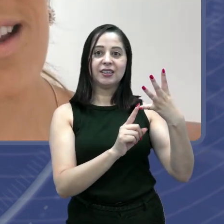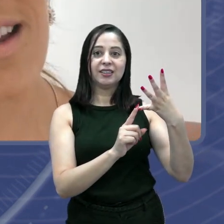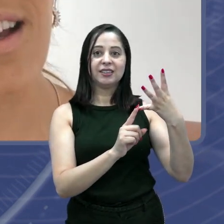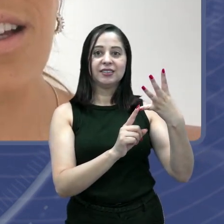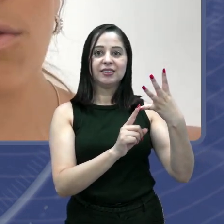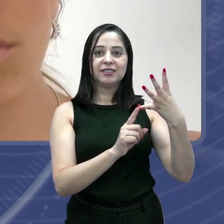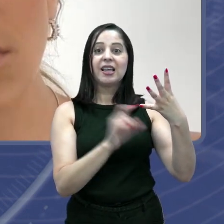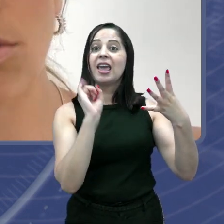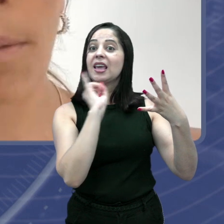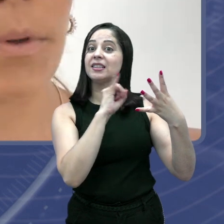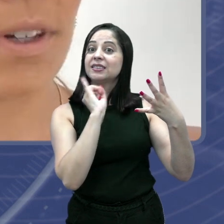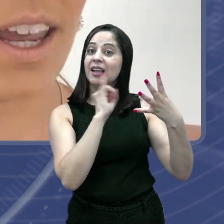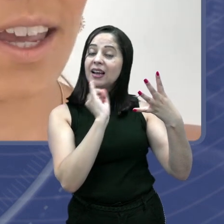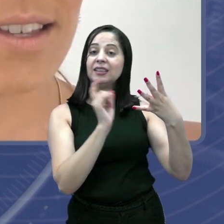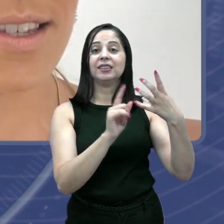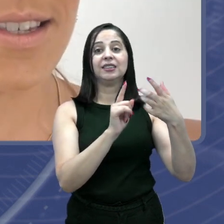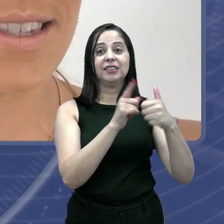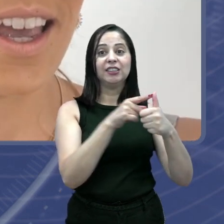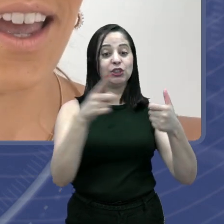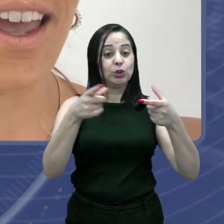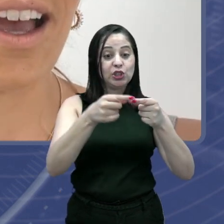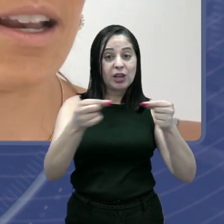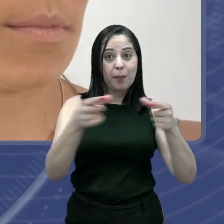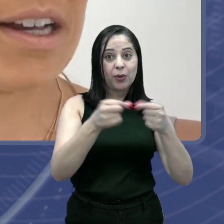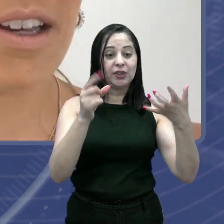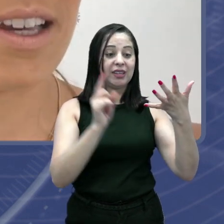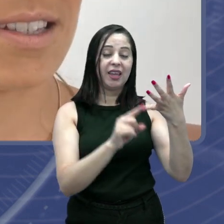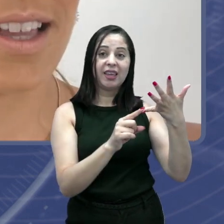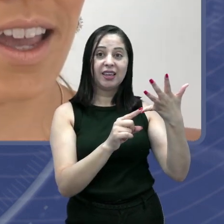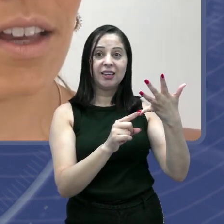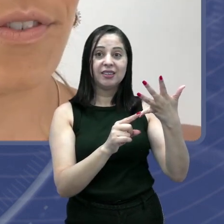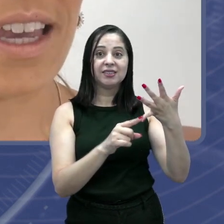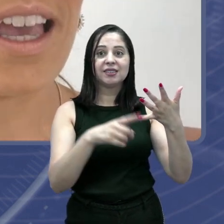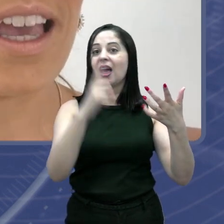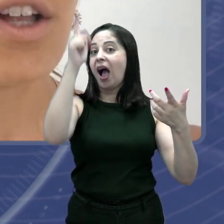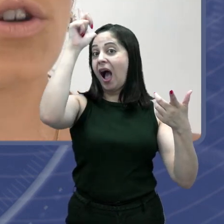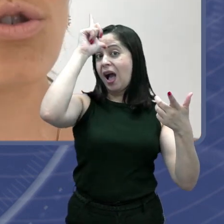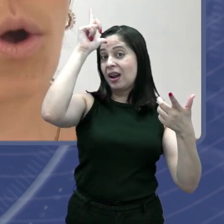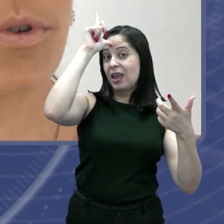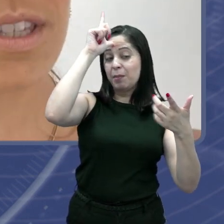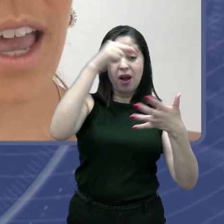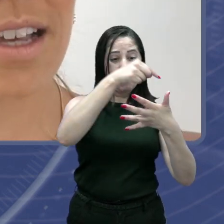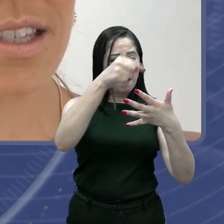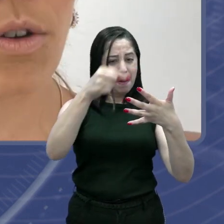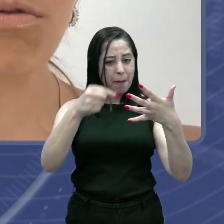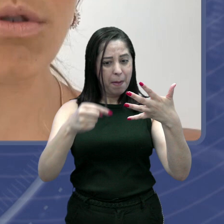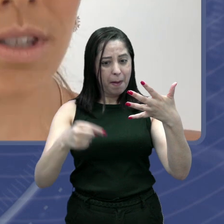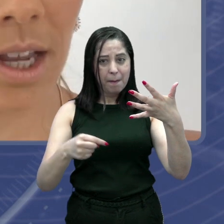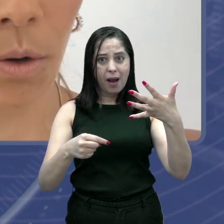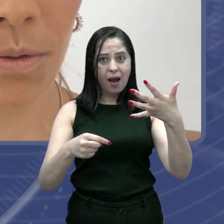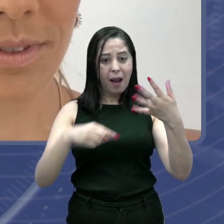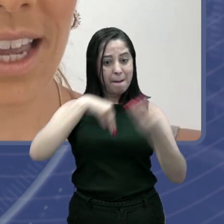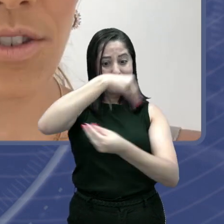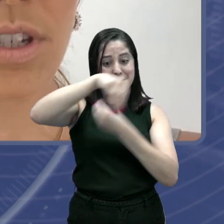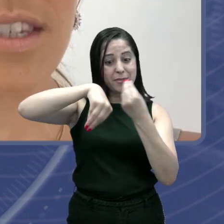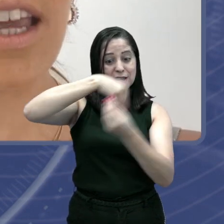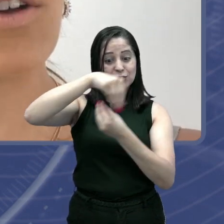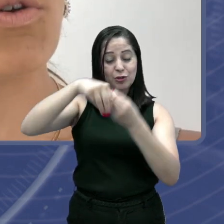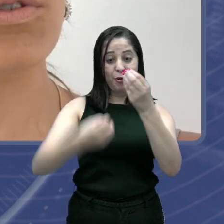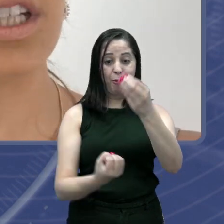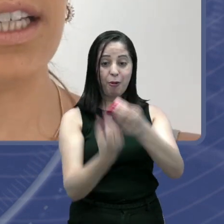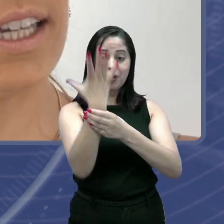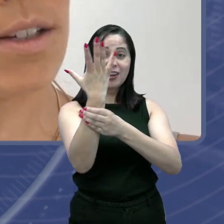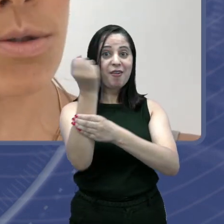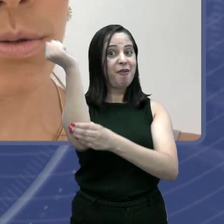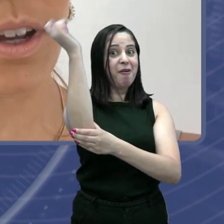depois italianos, japoneses, alemães, né, enfim. Nós somos essa discussão, né?